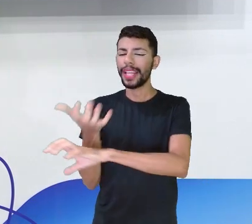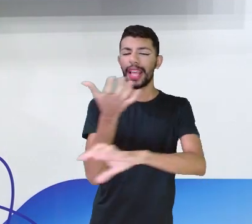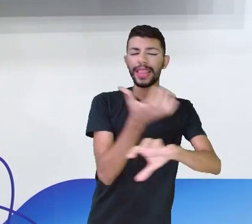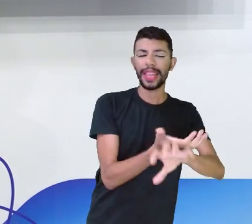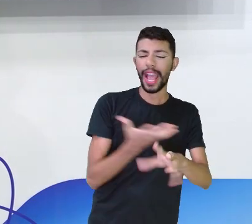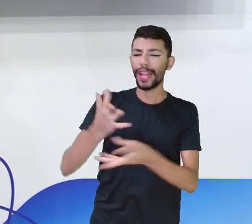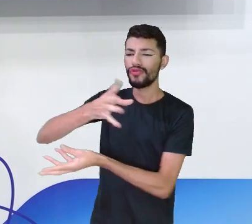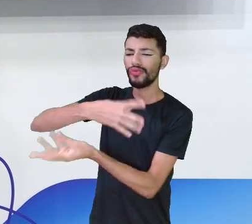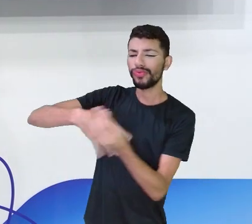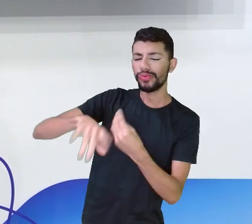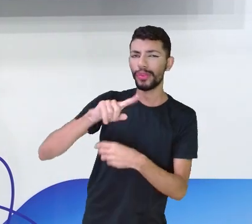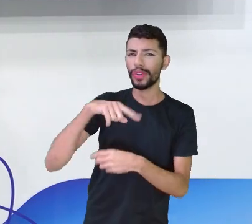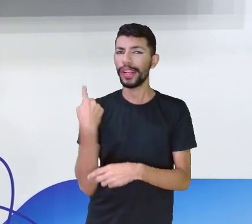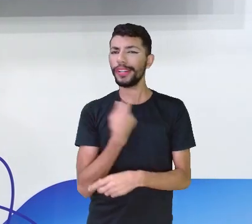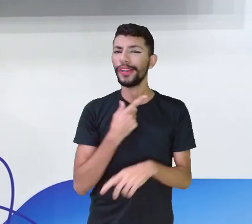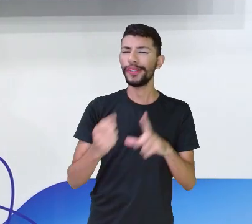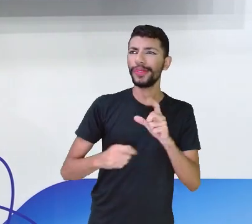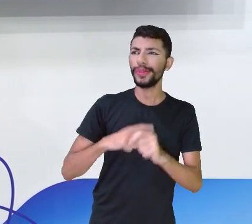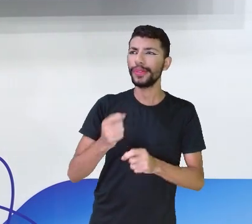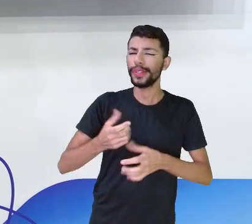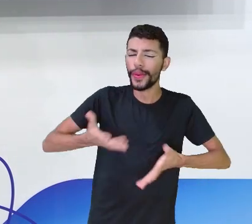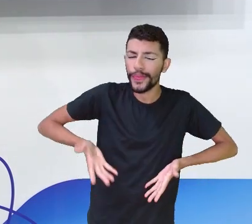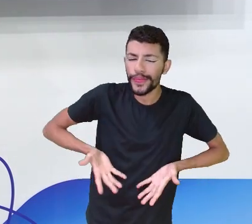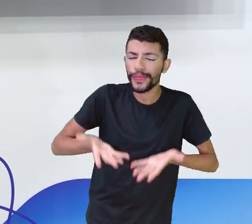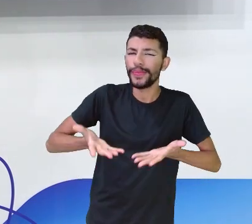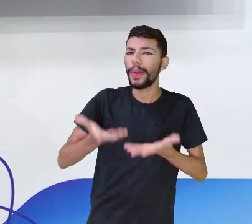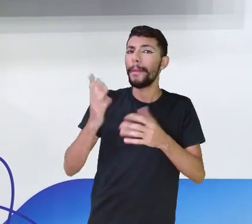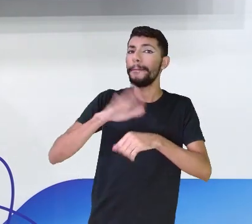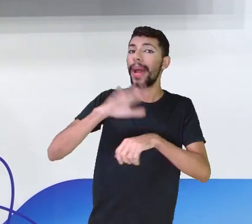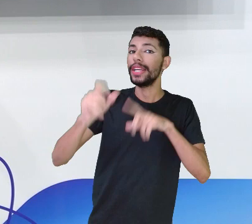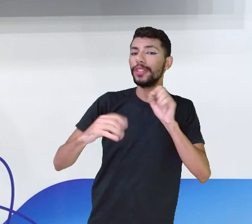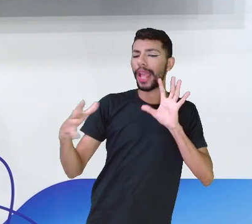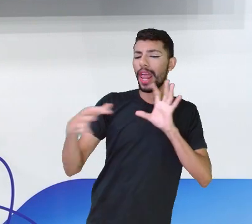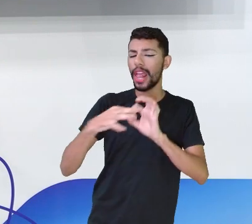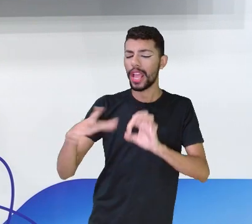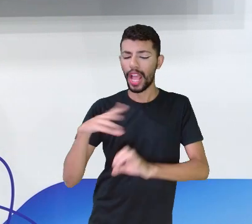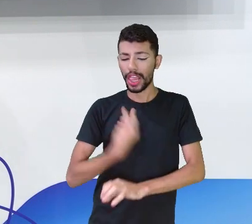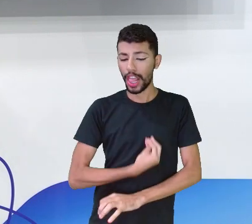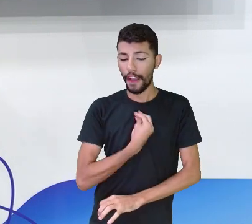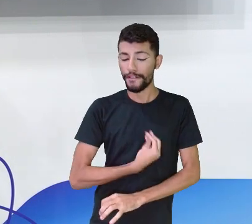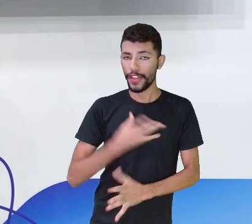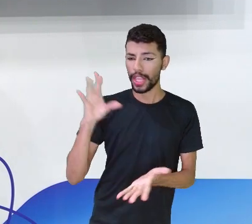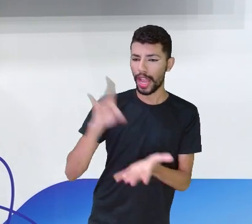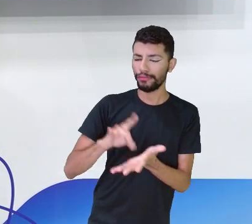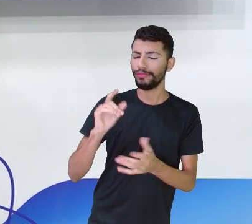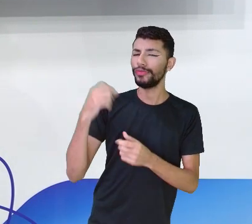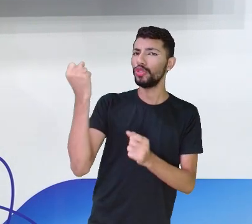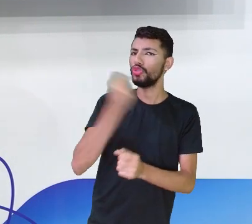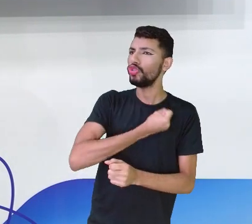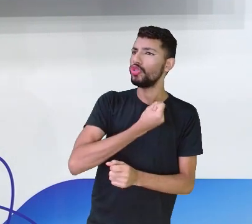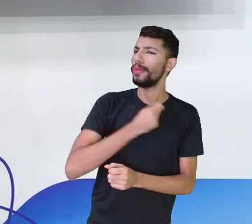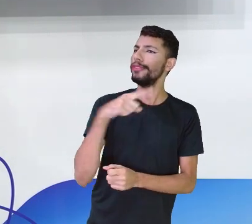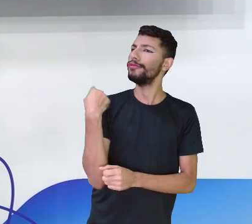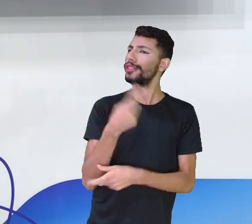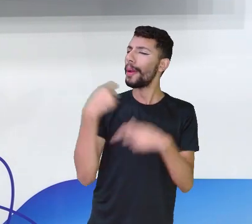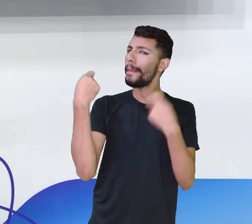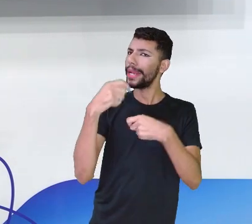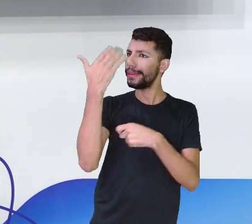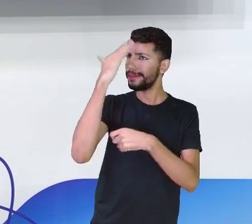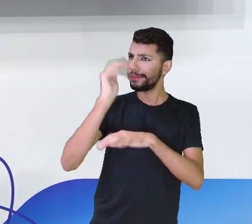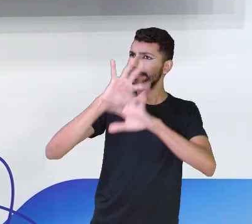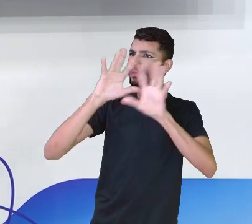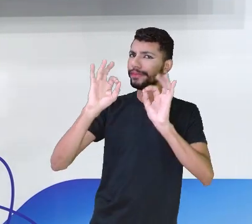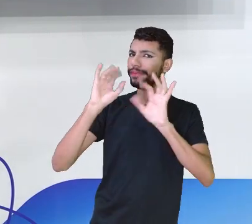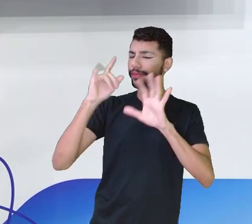disciplinas, para a gente colocar mais na vida real, né? Esses números que a gente precisa entender. Hoje a gente